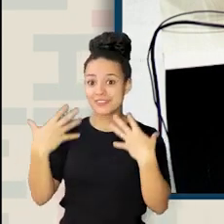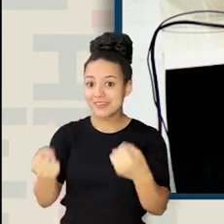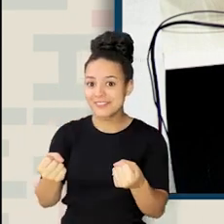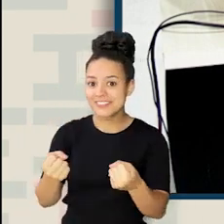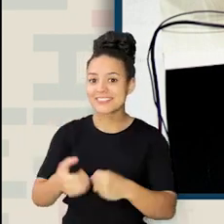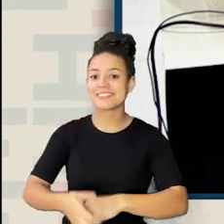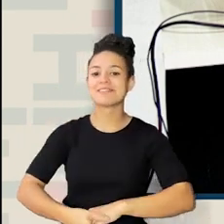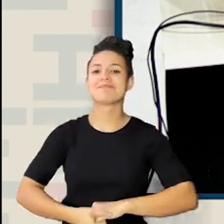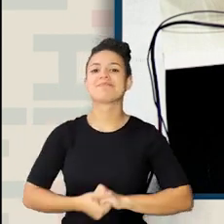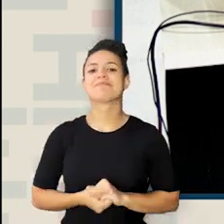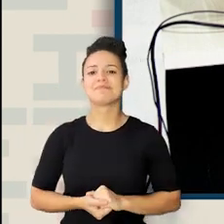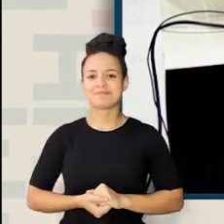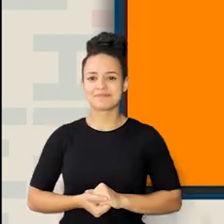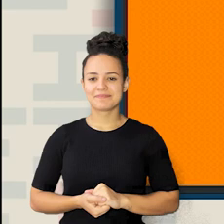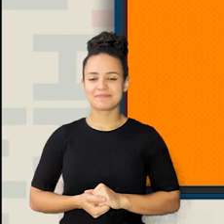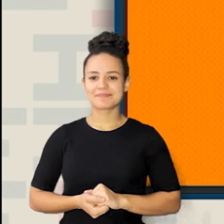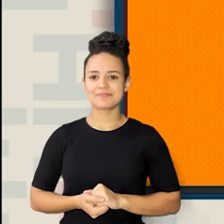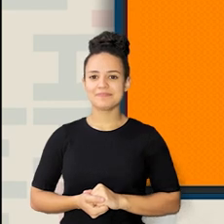lá?